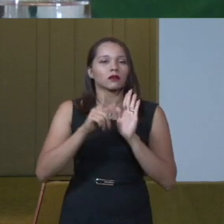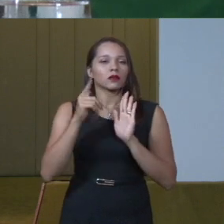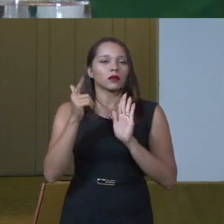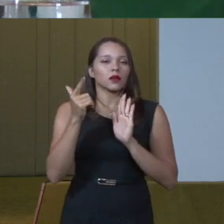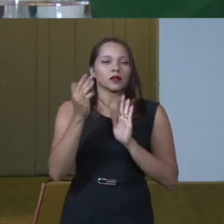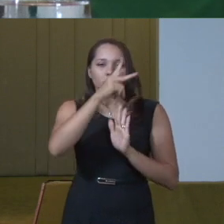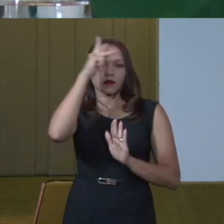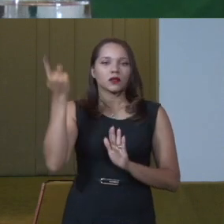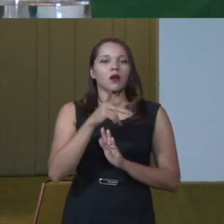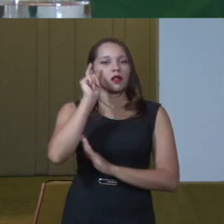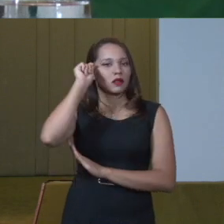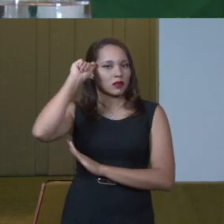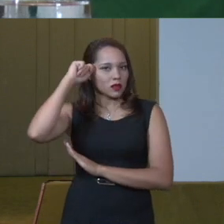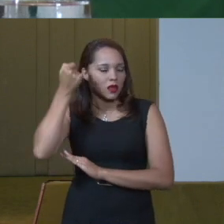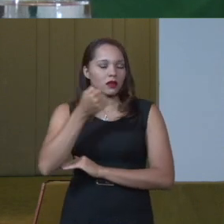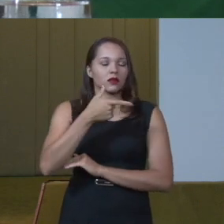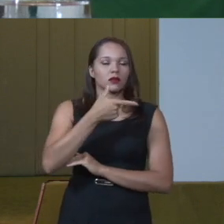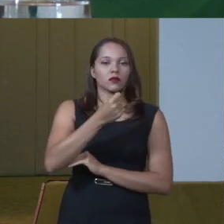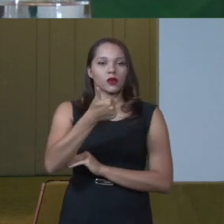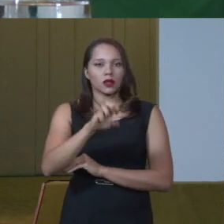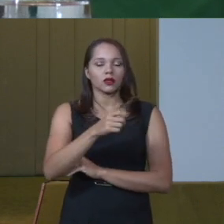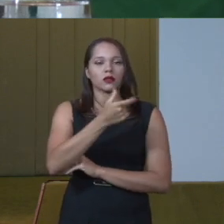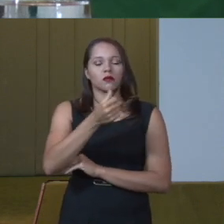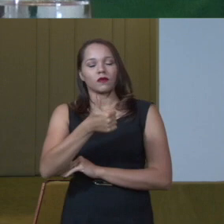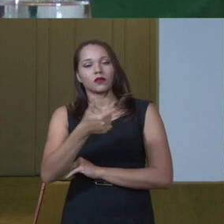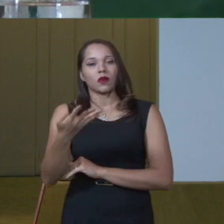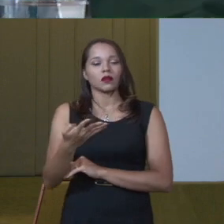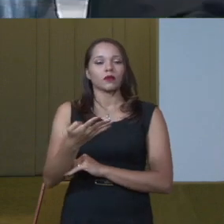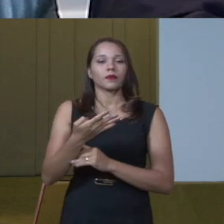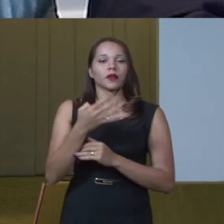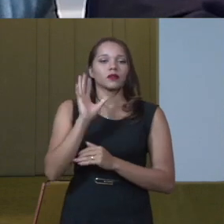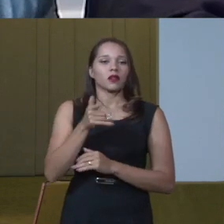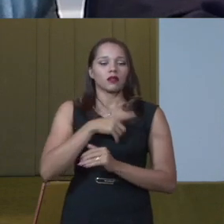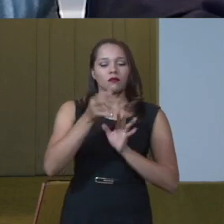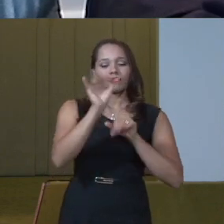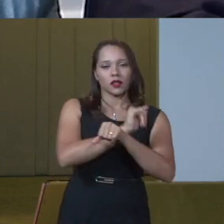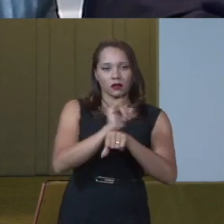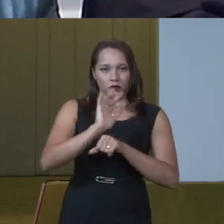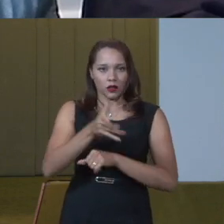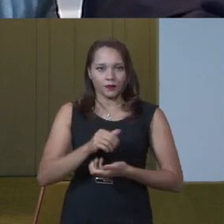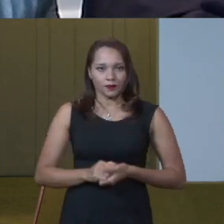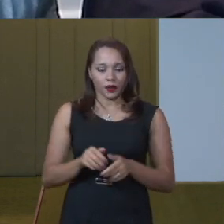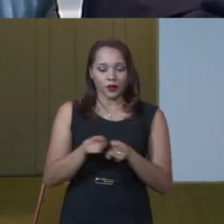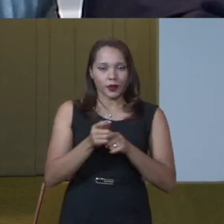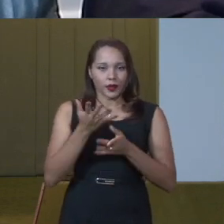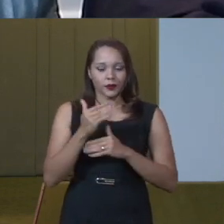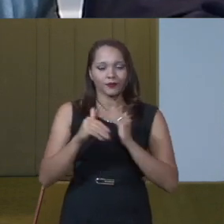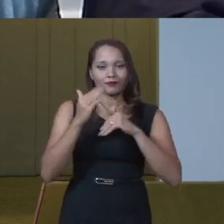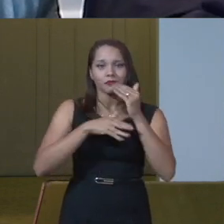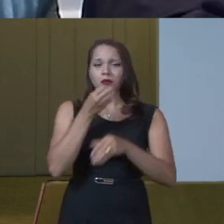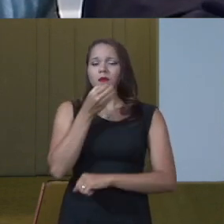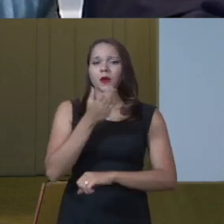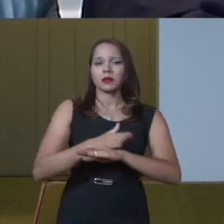Internacional das Pessoas Afrodescendentes, 2015-2024, que já se encontra em sua metade. Para o futuro, planejamos avançar no compartilhamento de